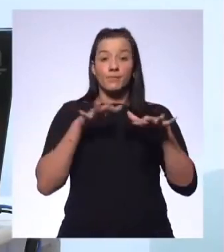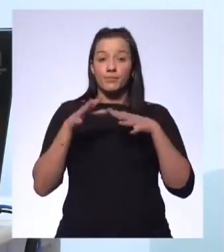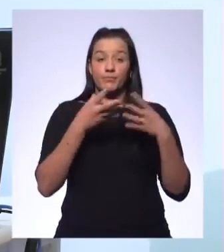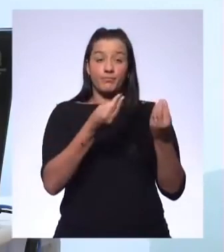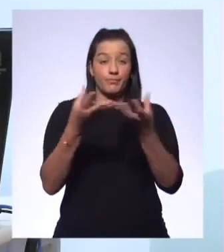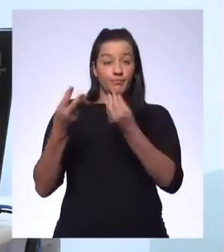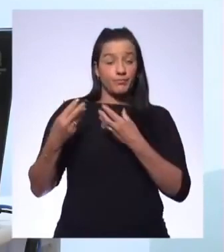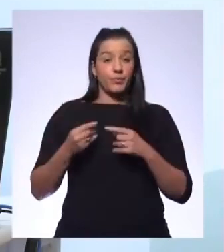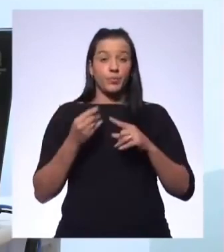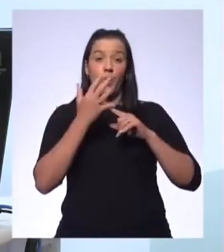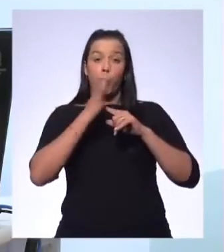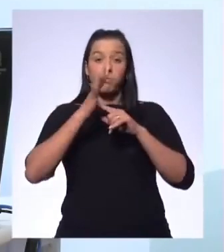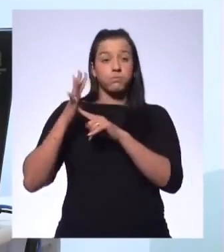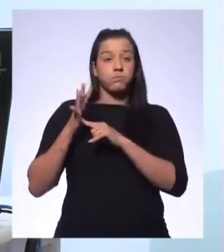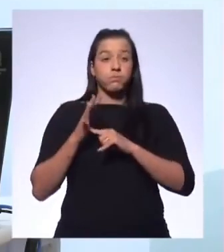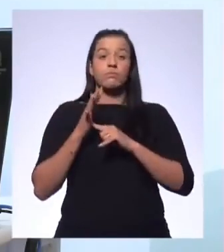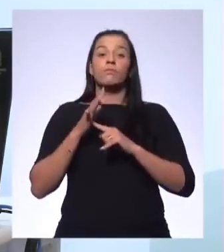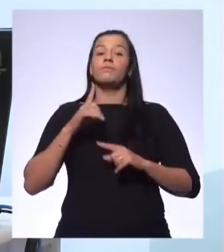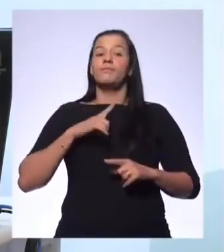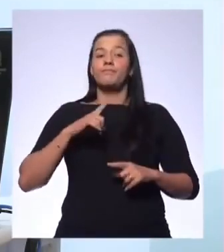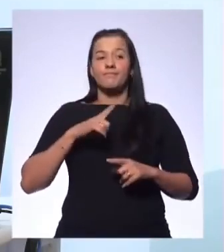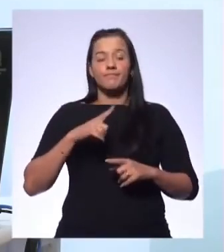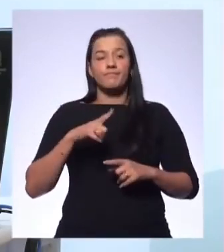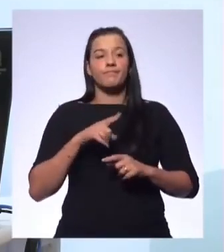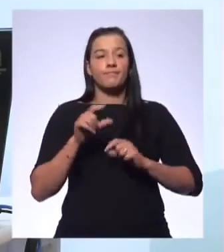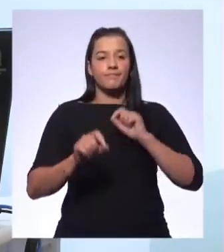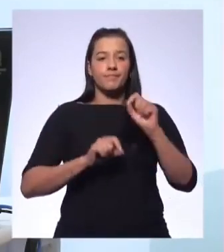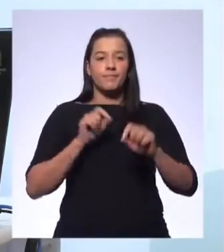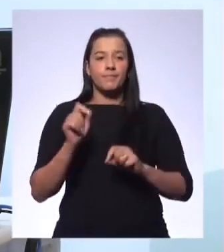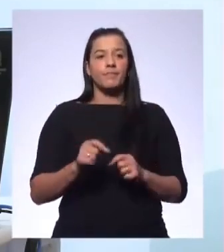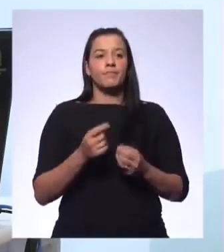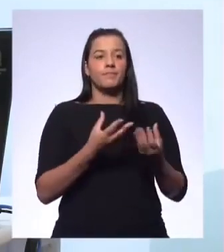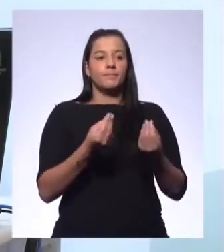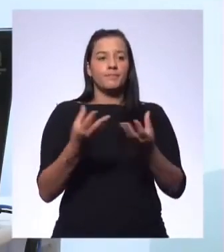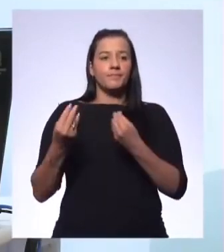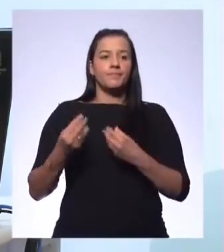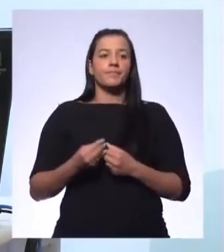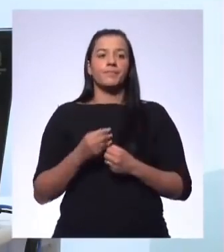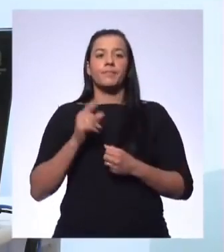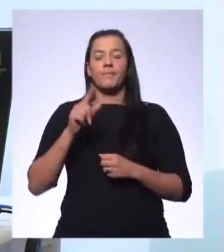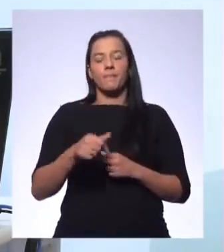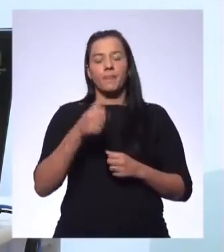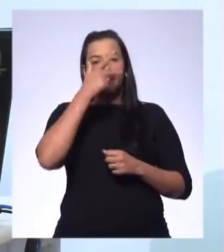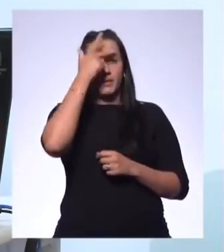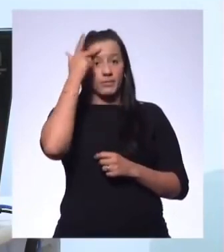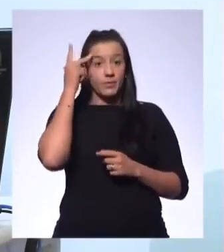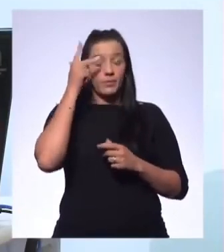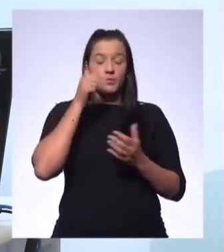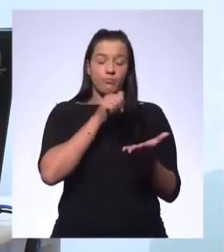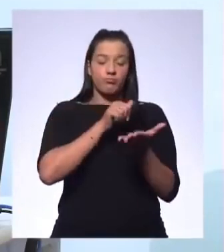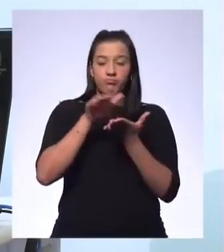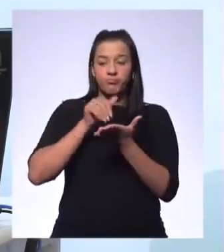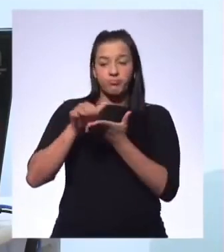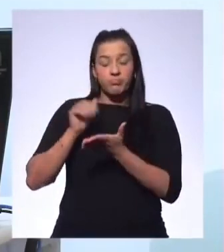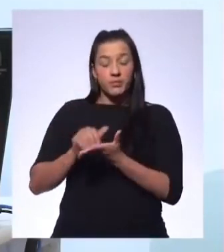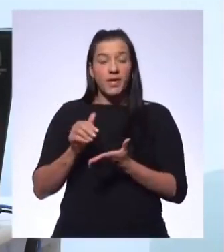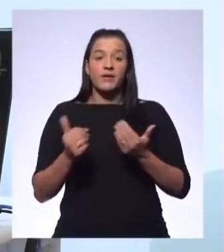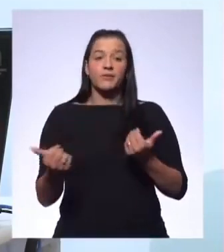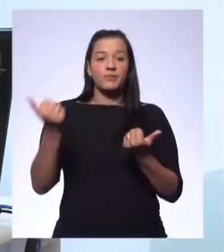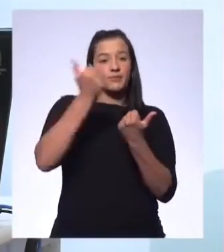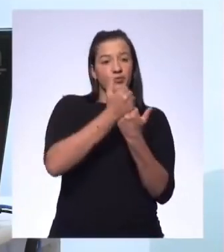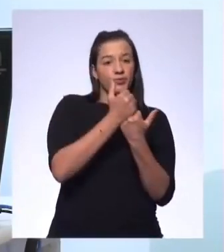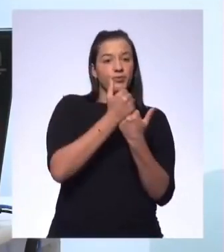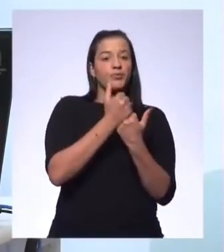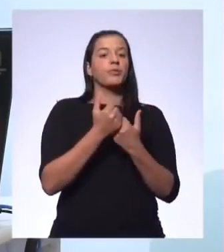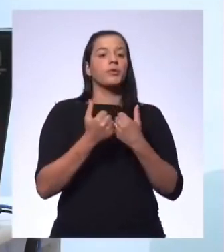muitas máquinas, né? O que vai caracterizar e resultar aí no desemprego e na substituição do homem pela máquina,